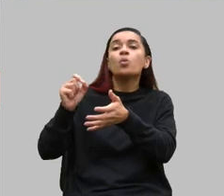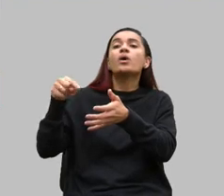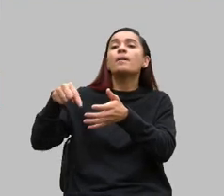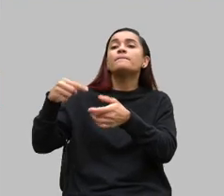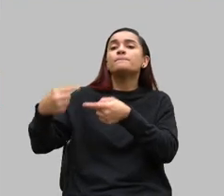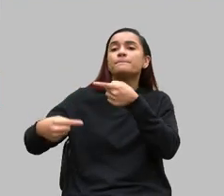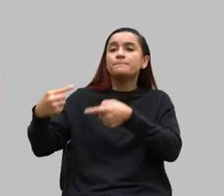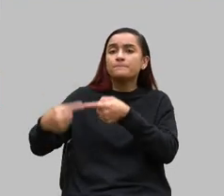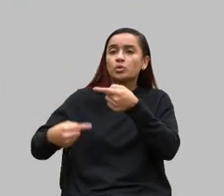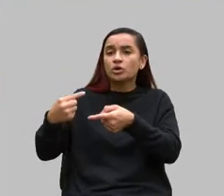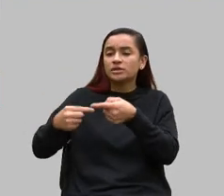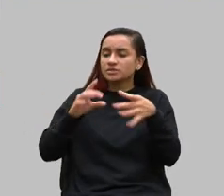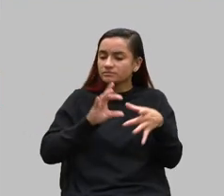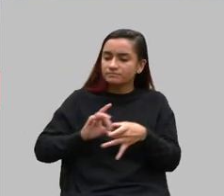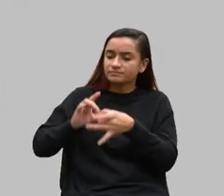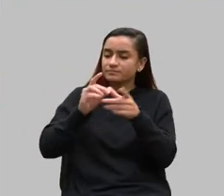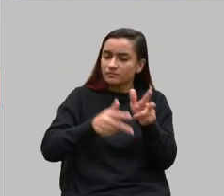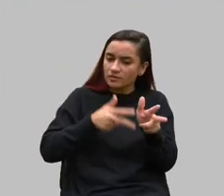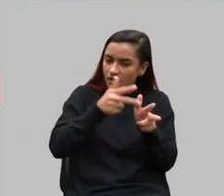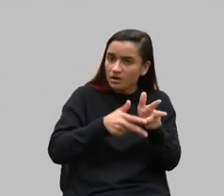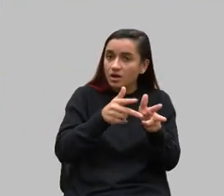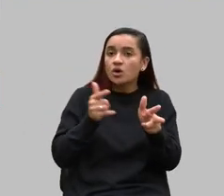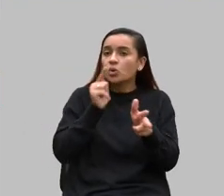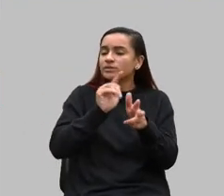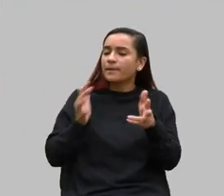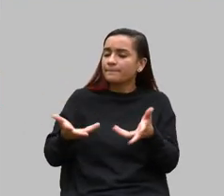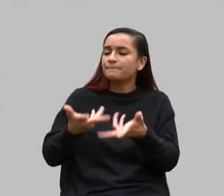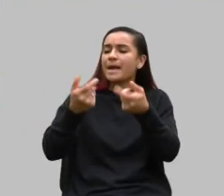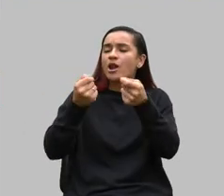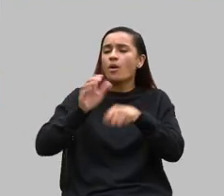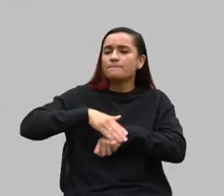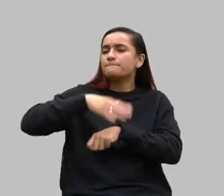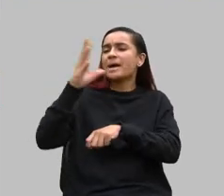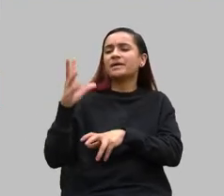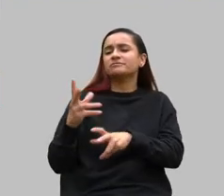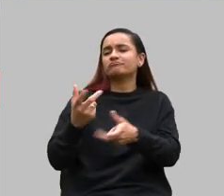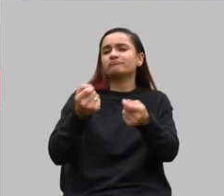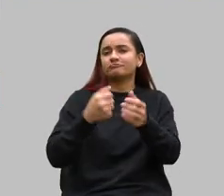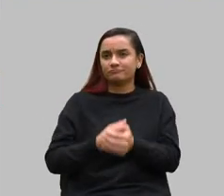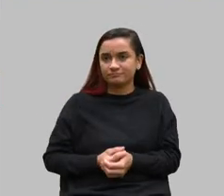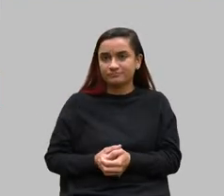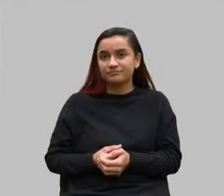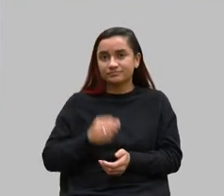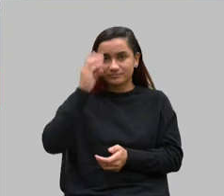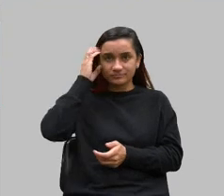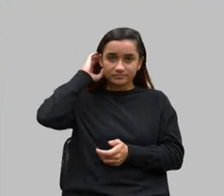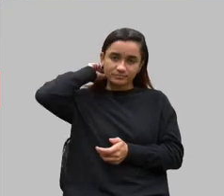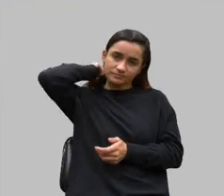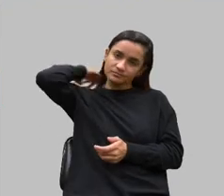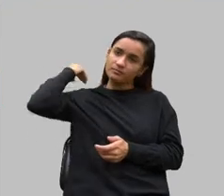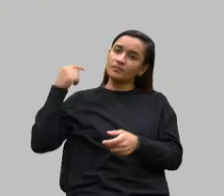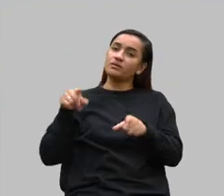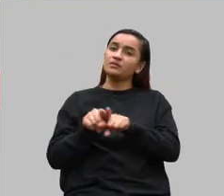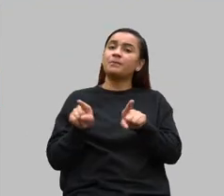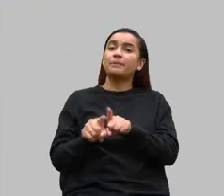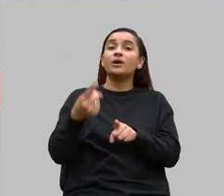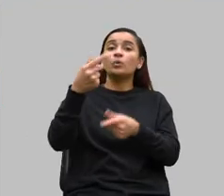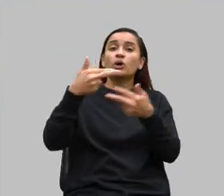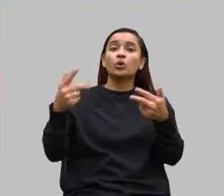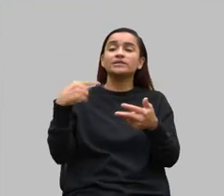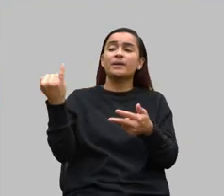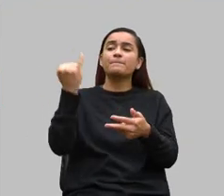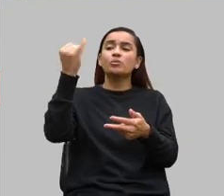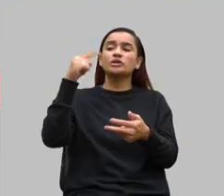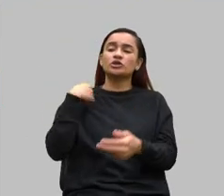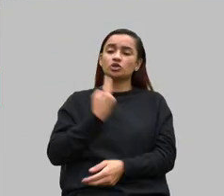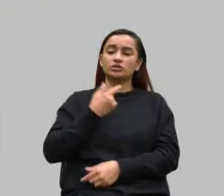Ferroviária ela seja cada vez melhor e mais eficiente e cabe acrescentar a coisa muito importante que a feng trabalha